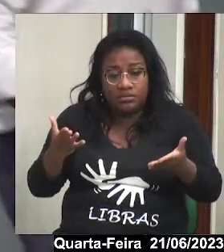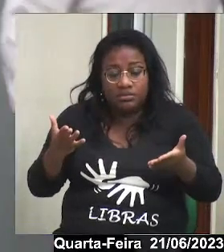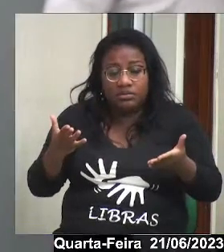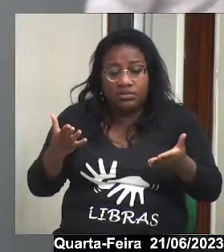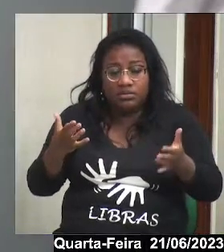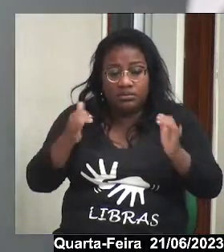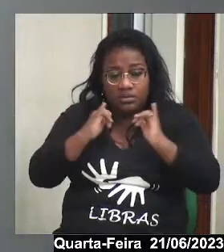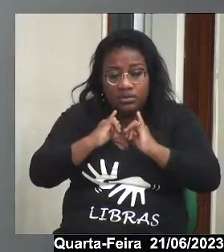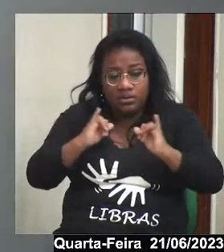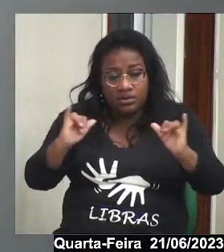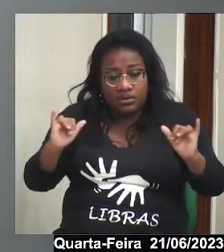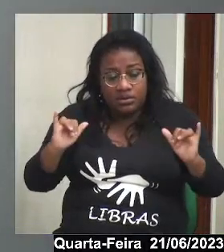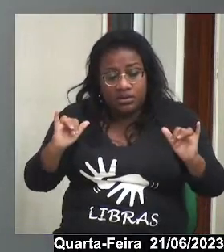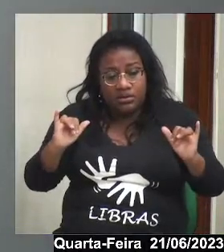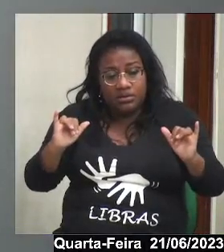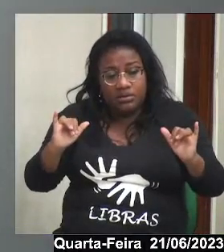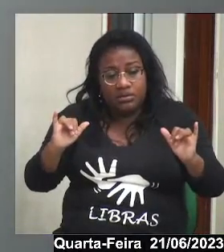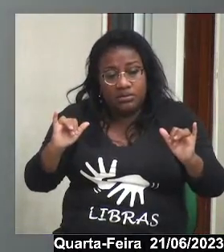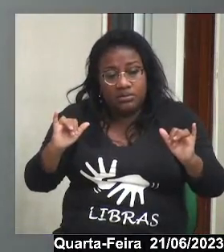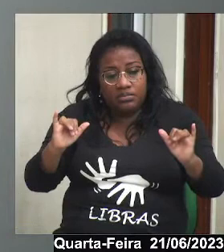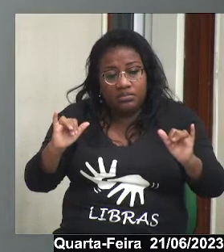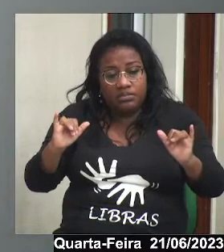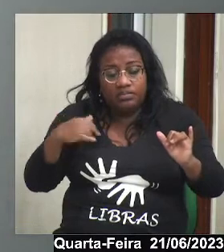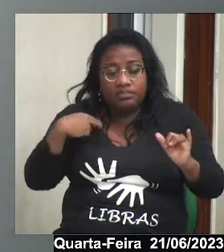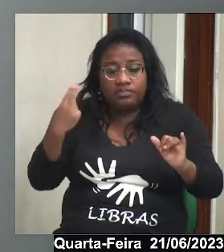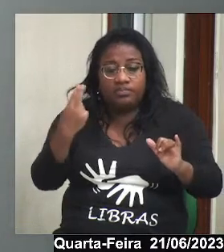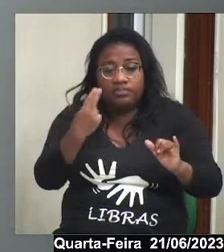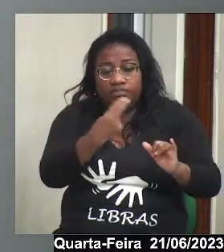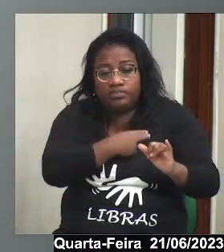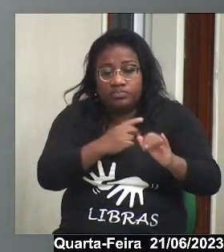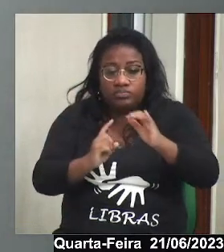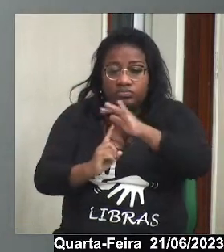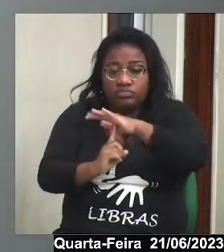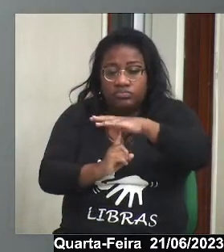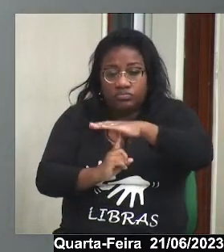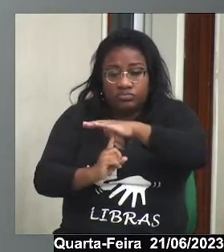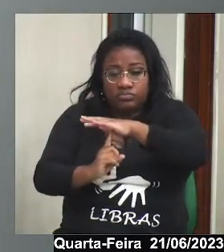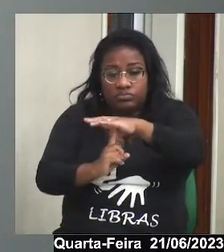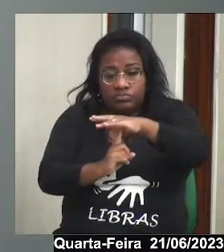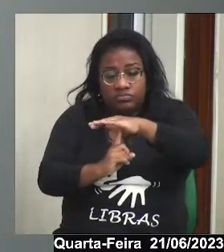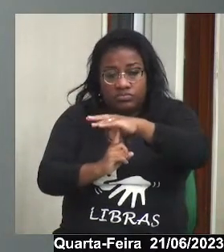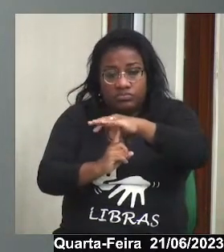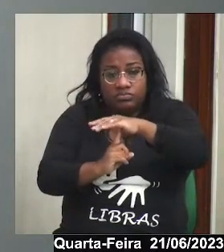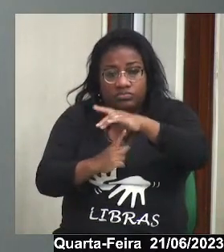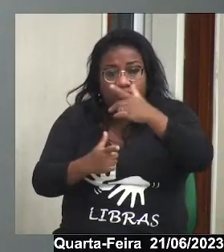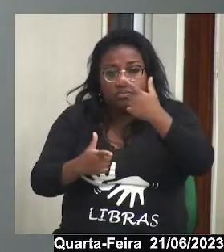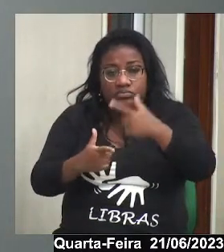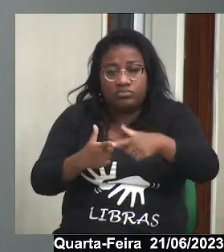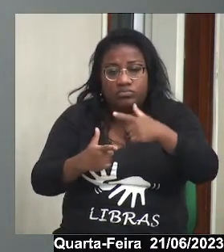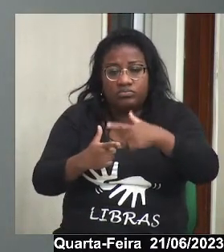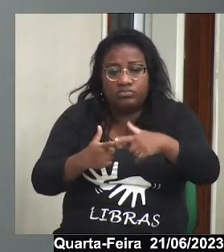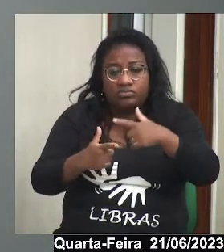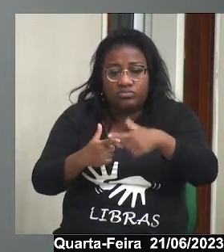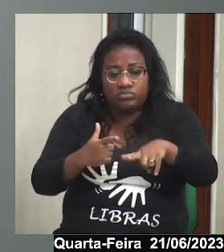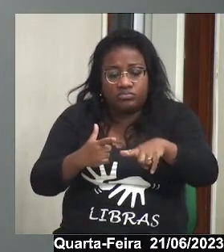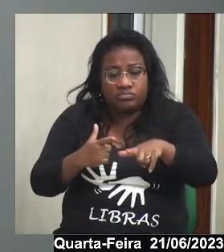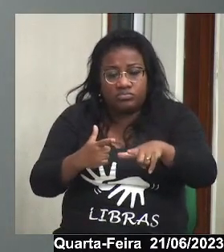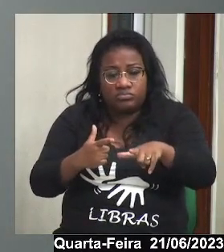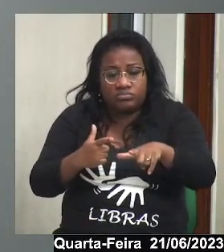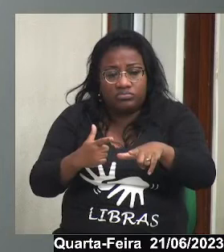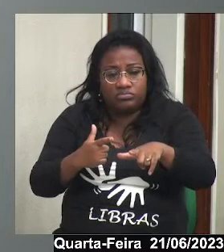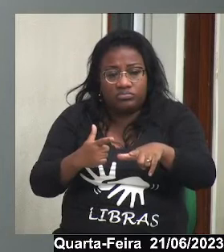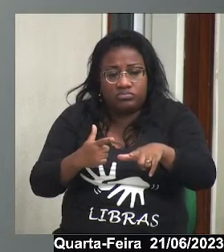senhores, eu preciso dizer, além disso, a nossa feira está com diversos problemas, senhores, de